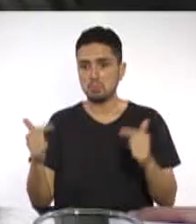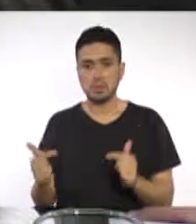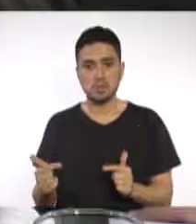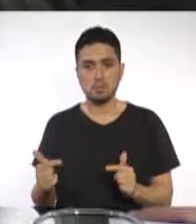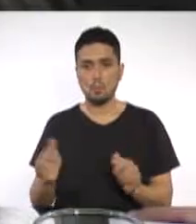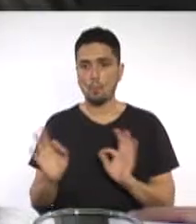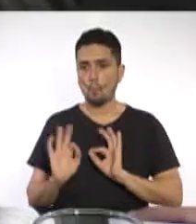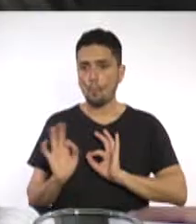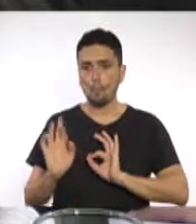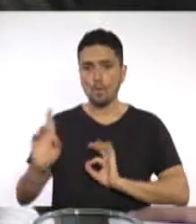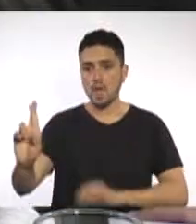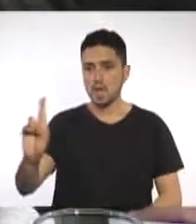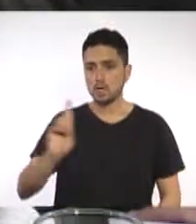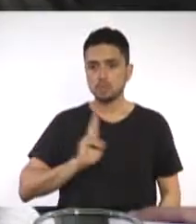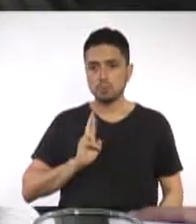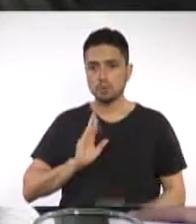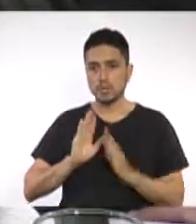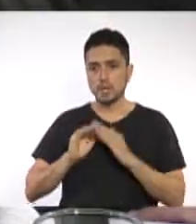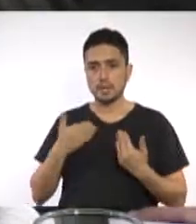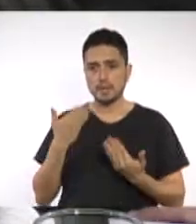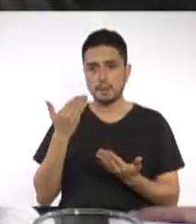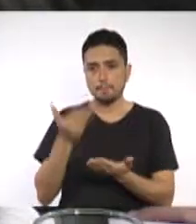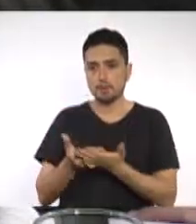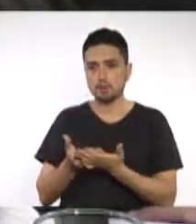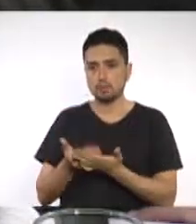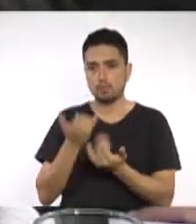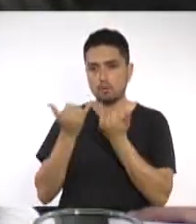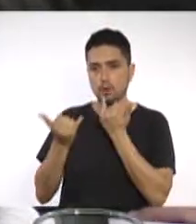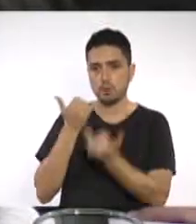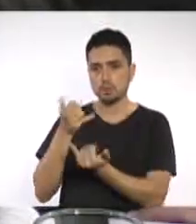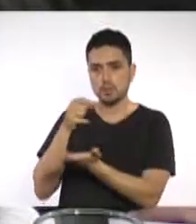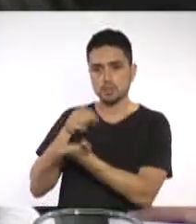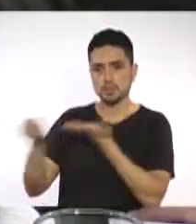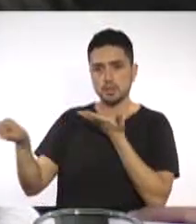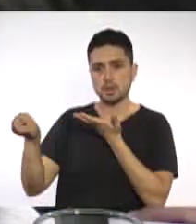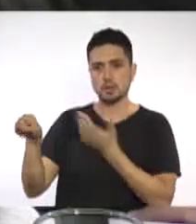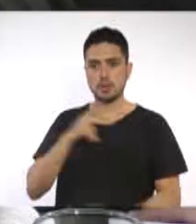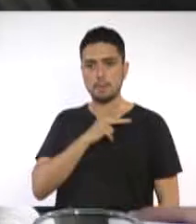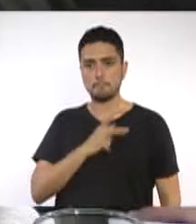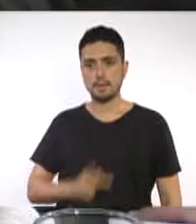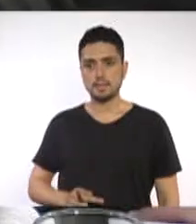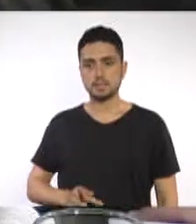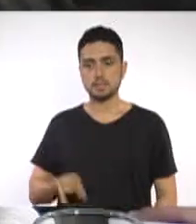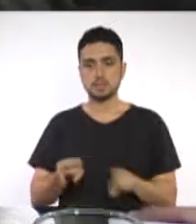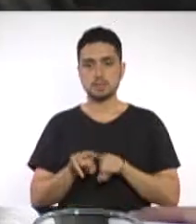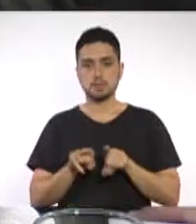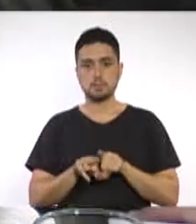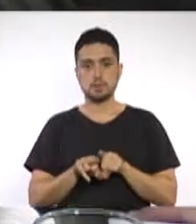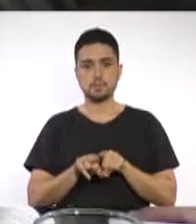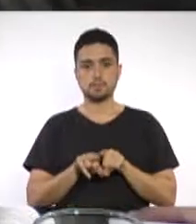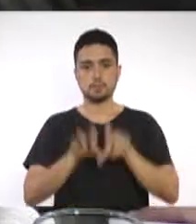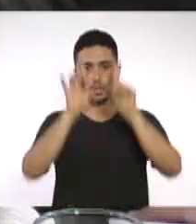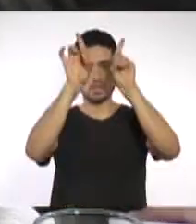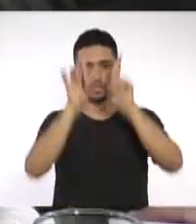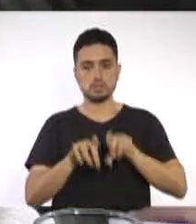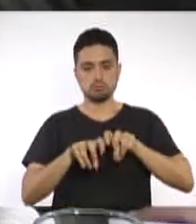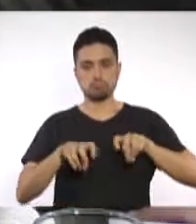de informação assinado pelo presidente e a mesa diretora, visto que